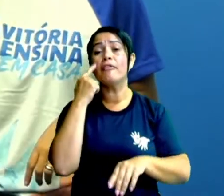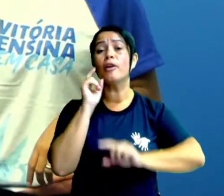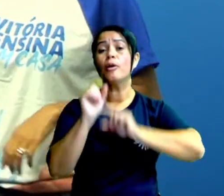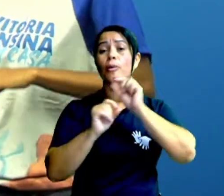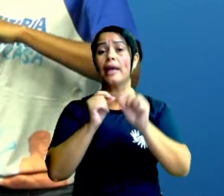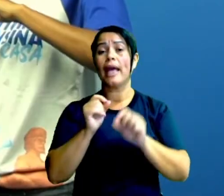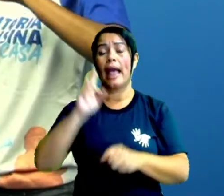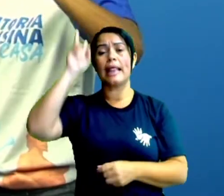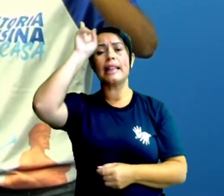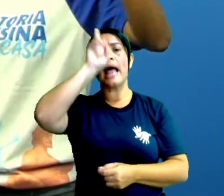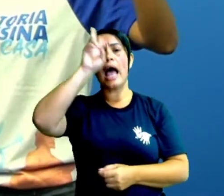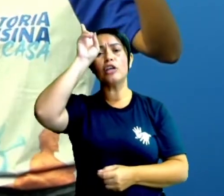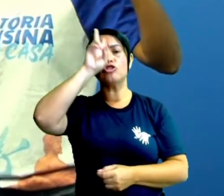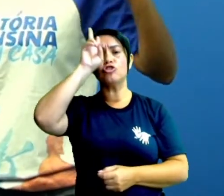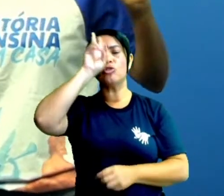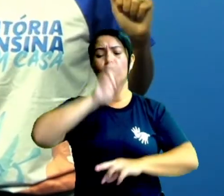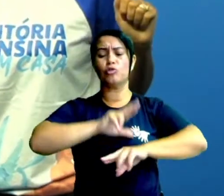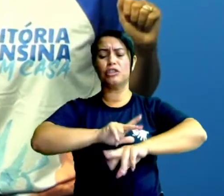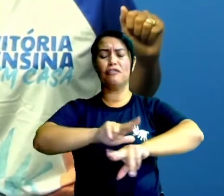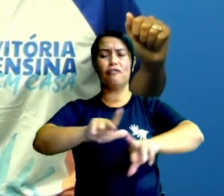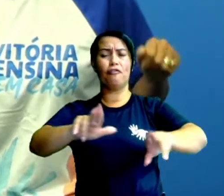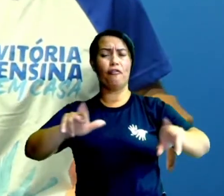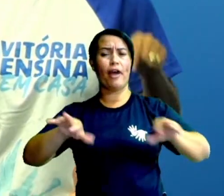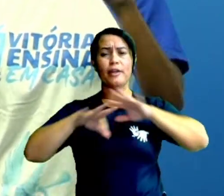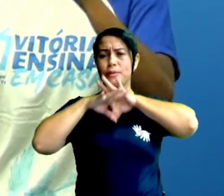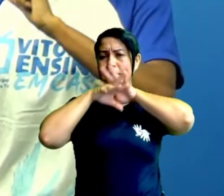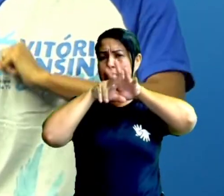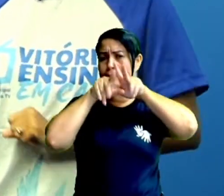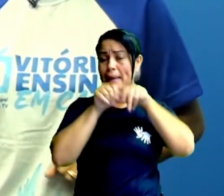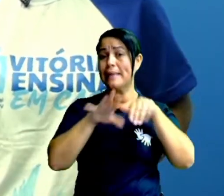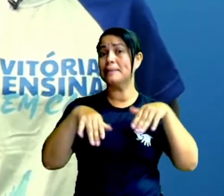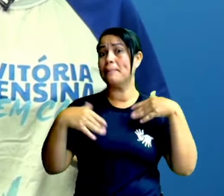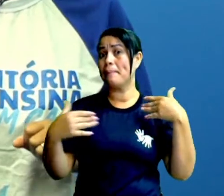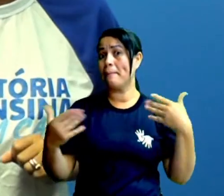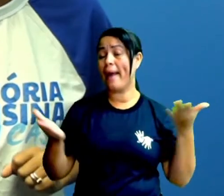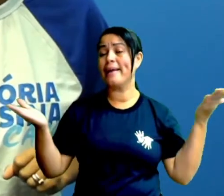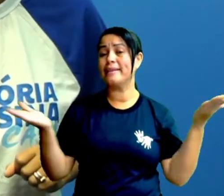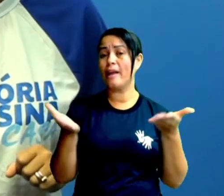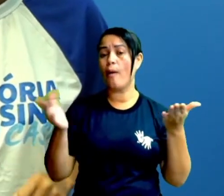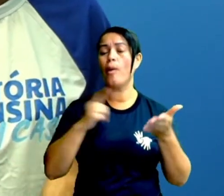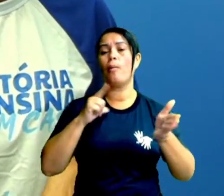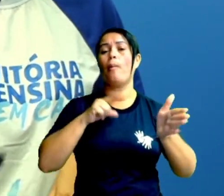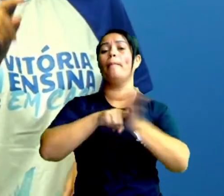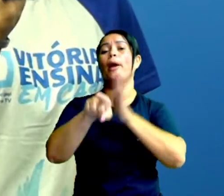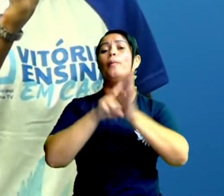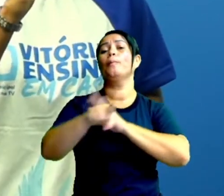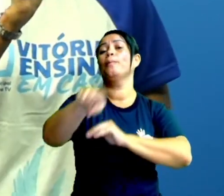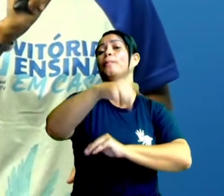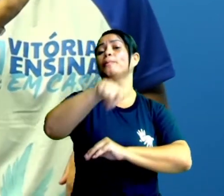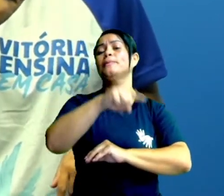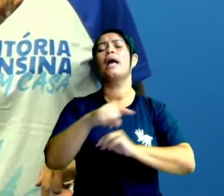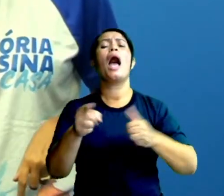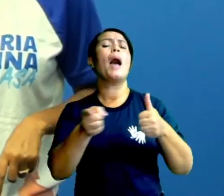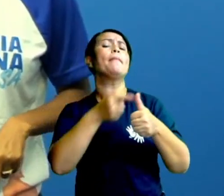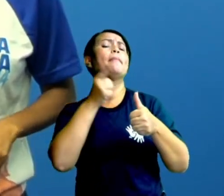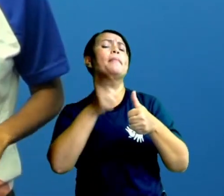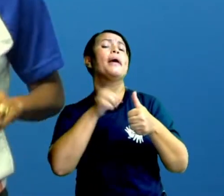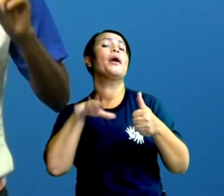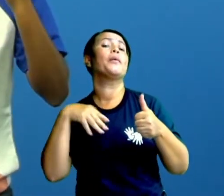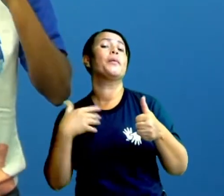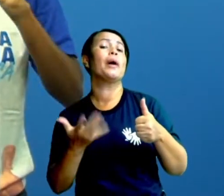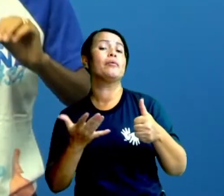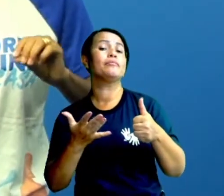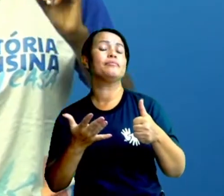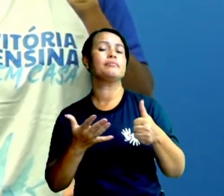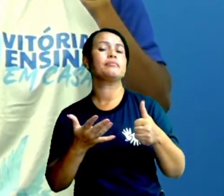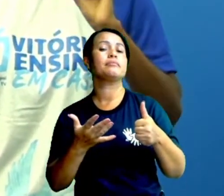história vários bichos não vemos Mas agora eu tenho uma pergunta para vocês a primeira delas